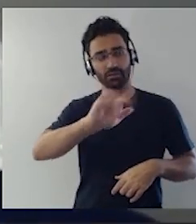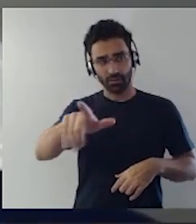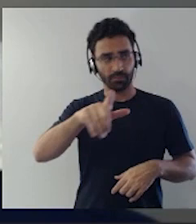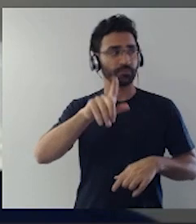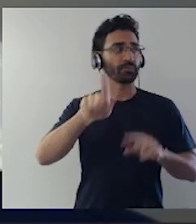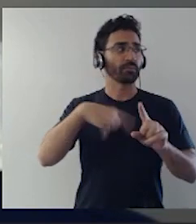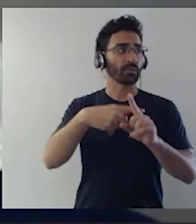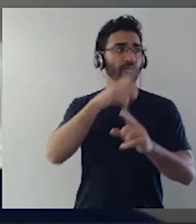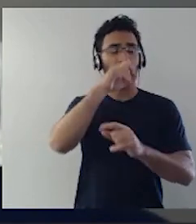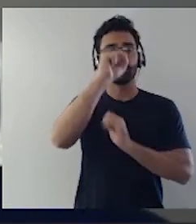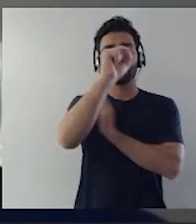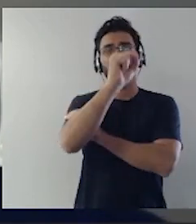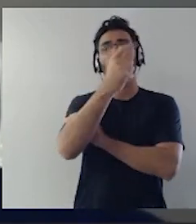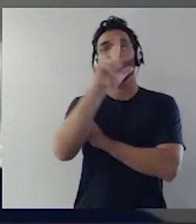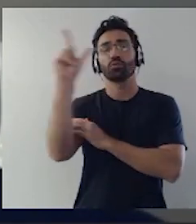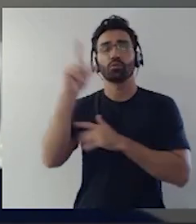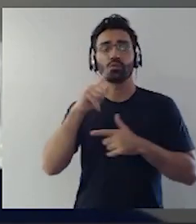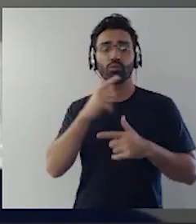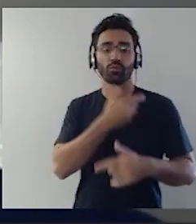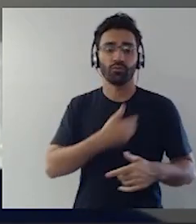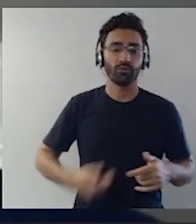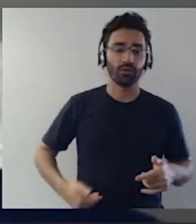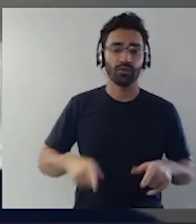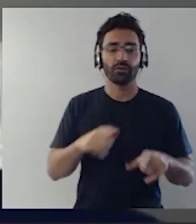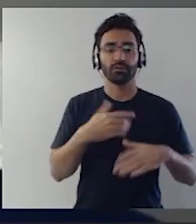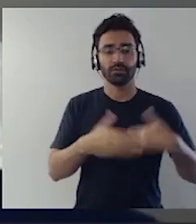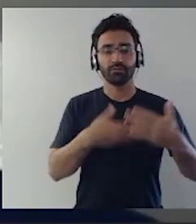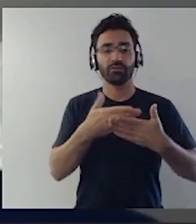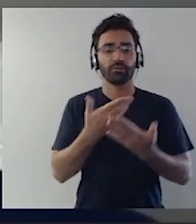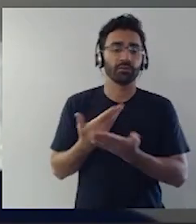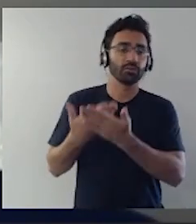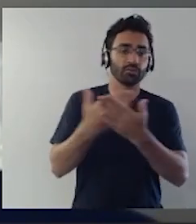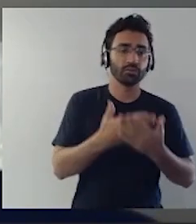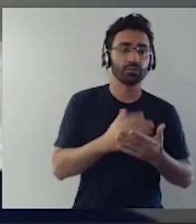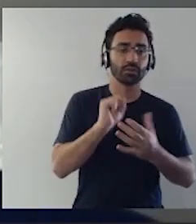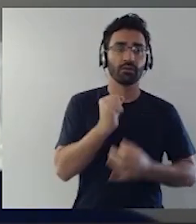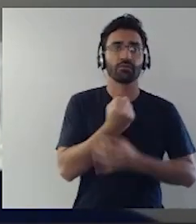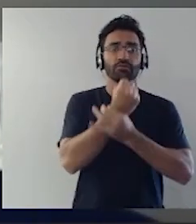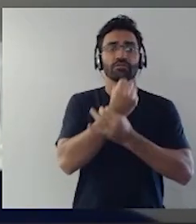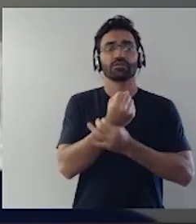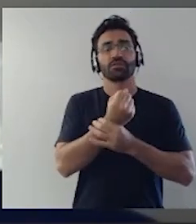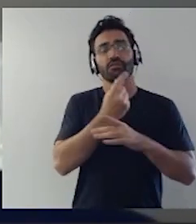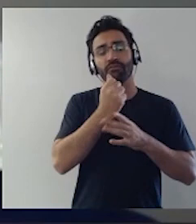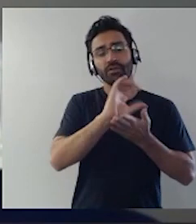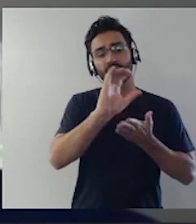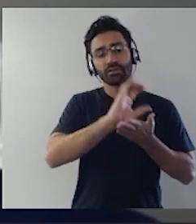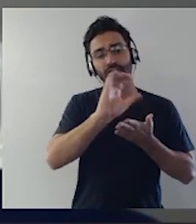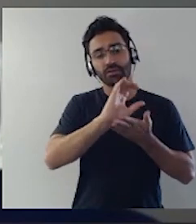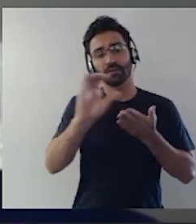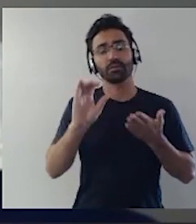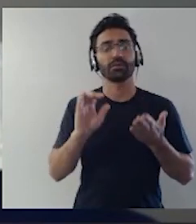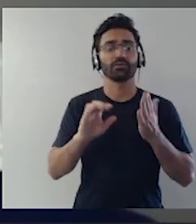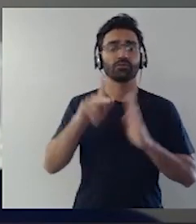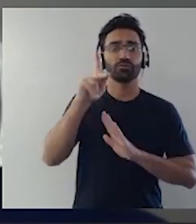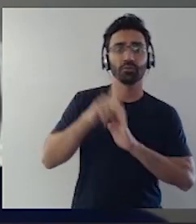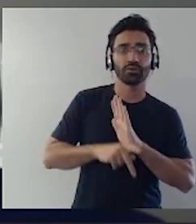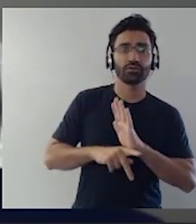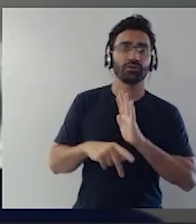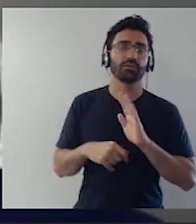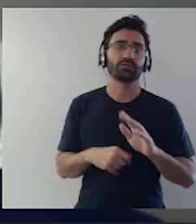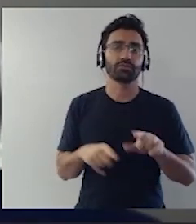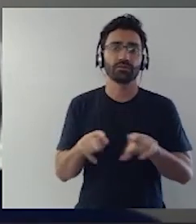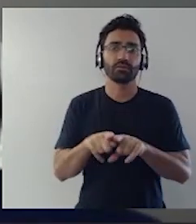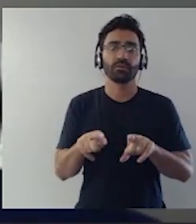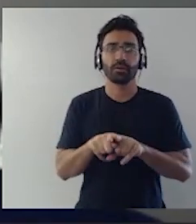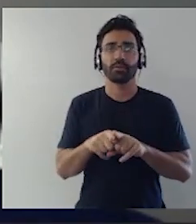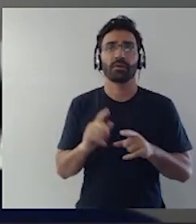internacionais com outros governos. Desenvolvimento de estudos de casos claros para garantir o financiamento e foco da implementação de projetos.